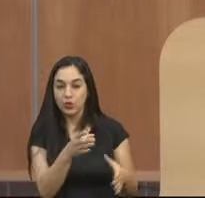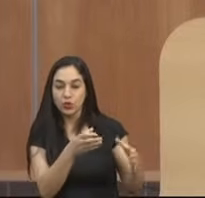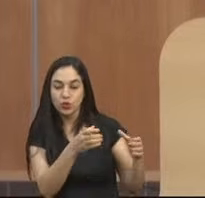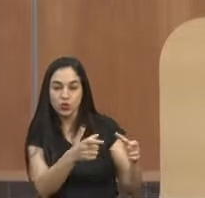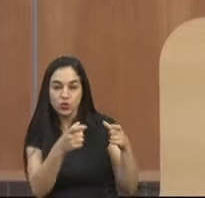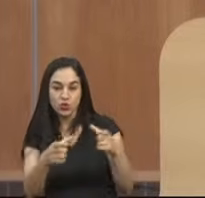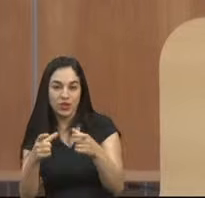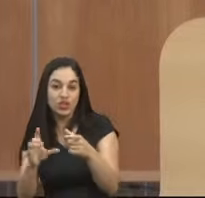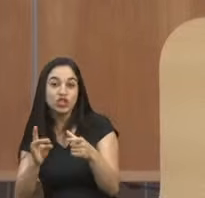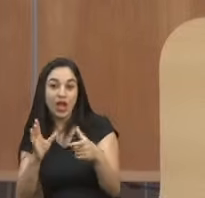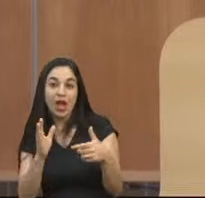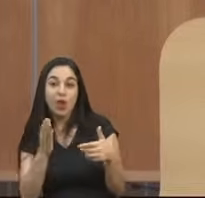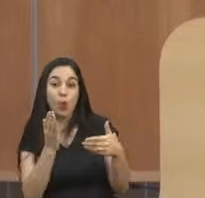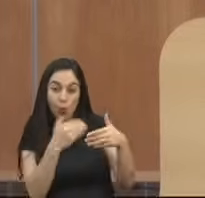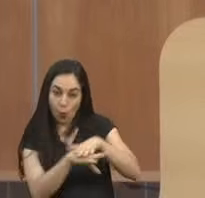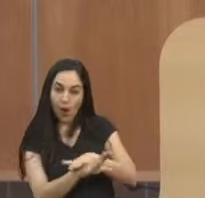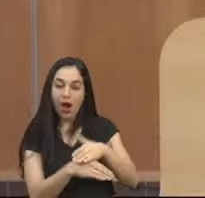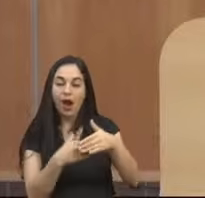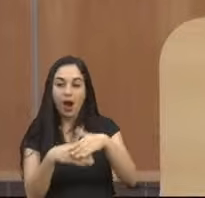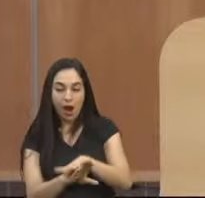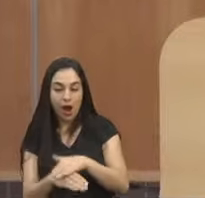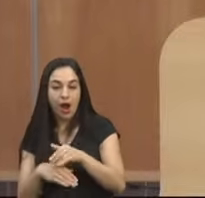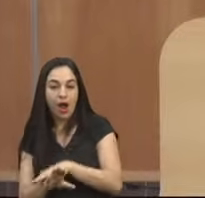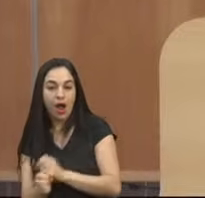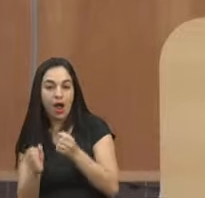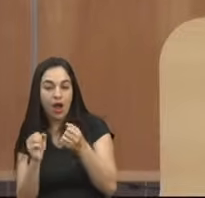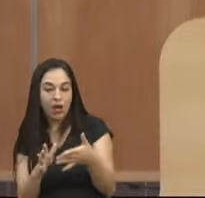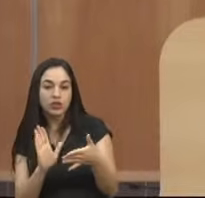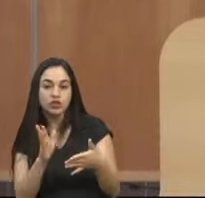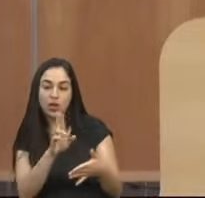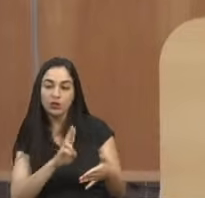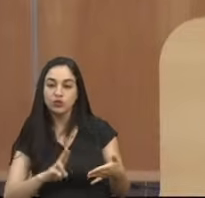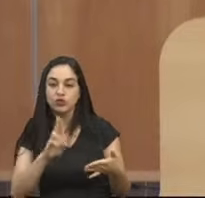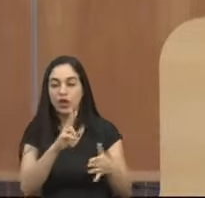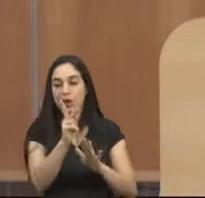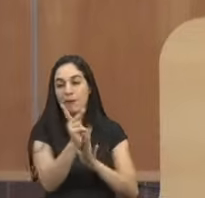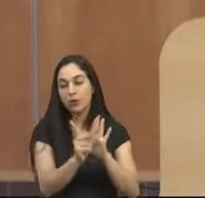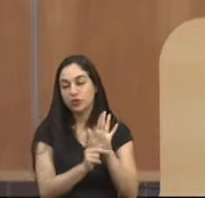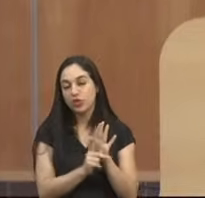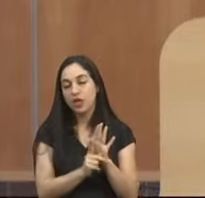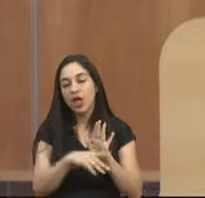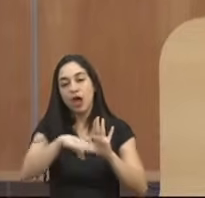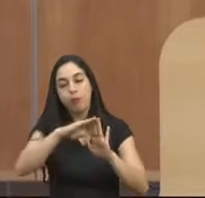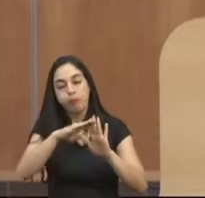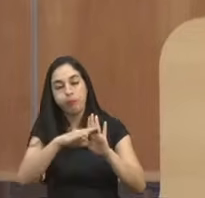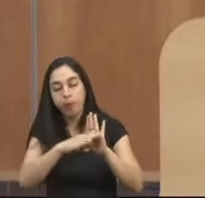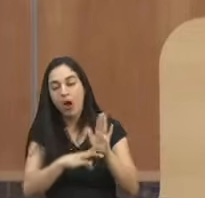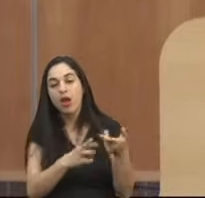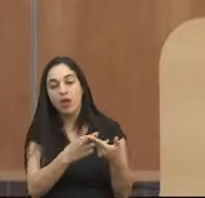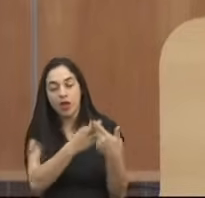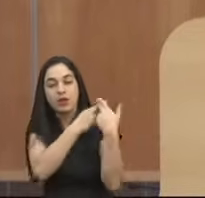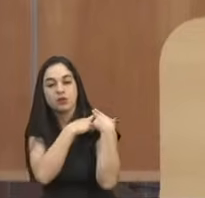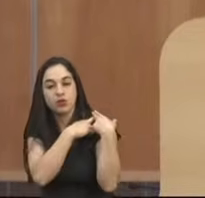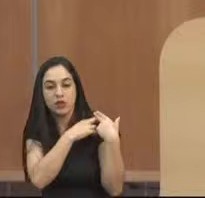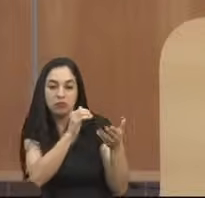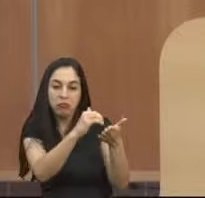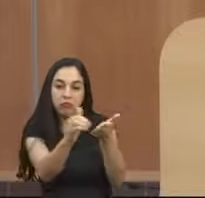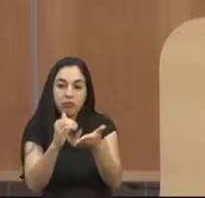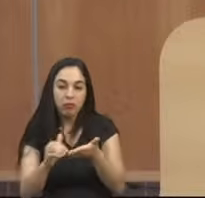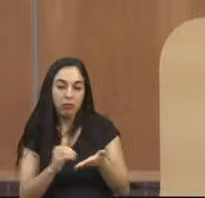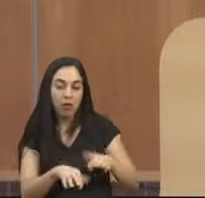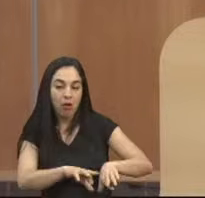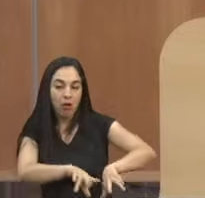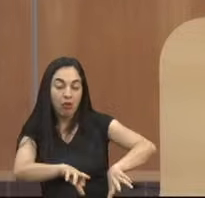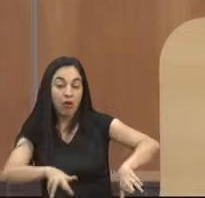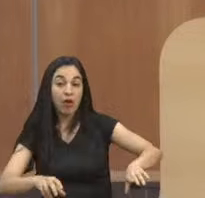gavetinhas que eu expliquei para vocês, dentro dessas ações, projetos, funções e subfunções e responsáveis. Se